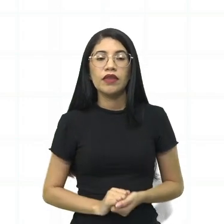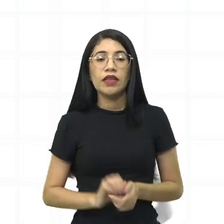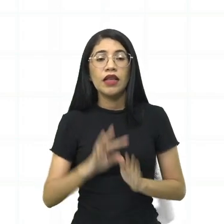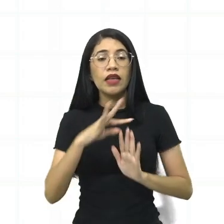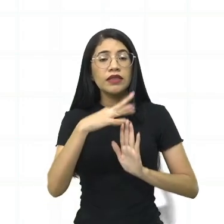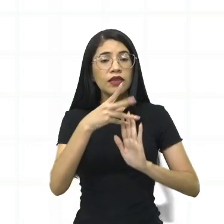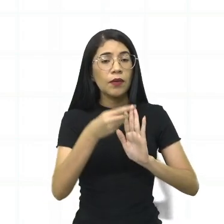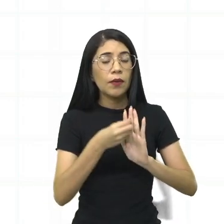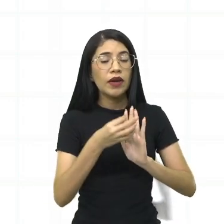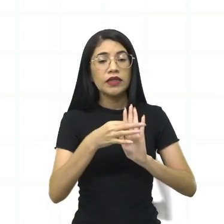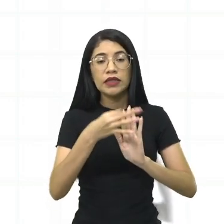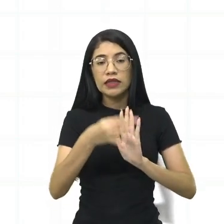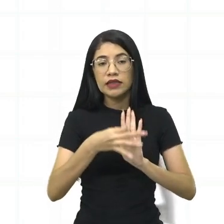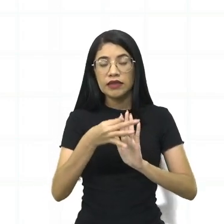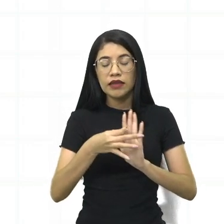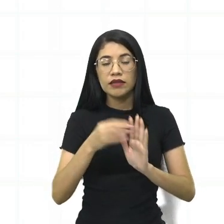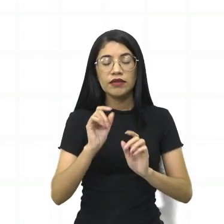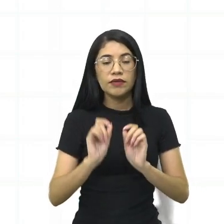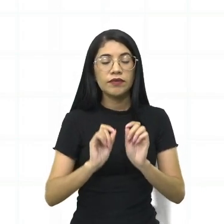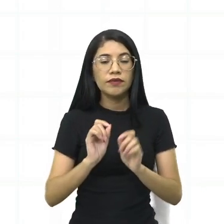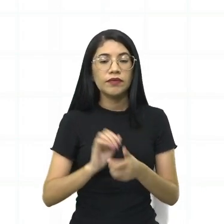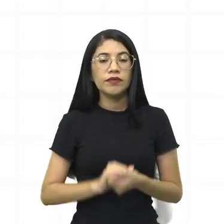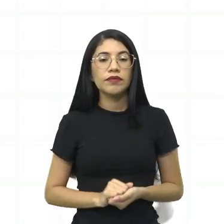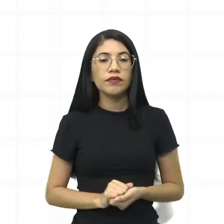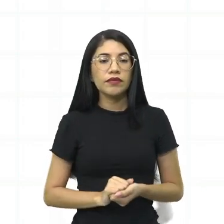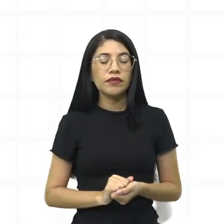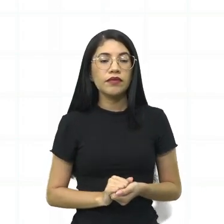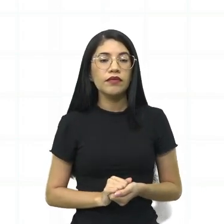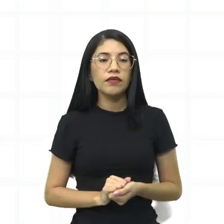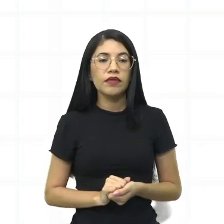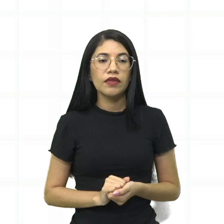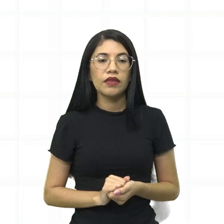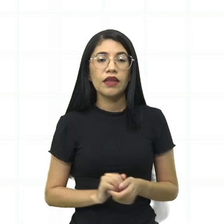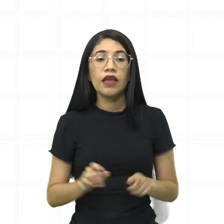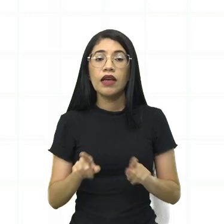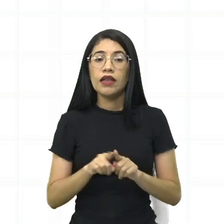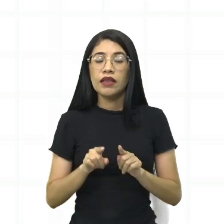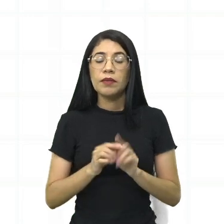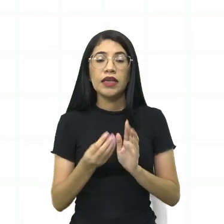resenhas, né? Então, as resenhas elas fazem parte também